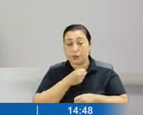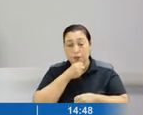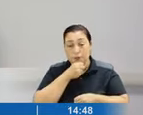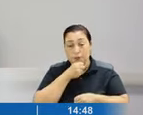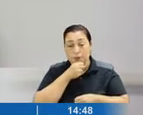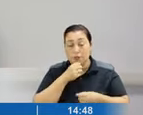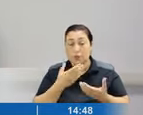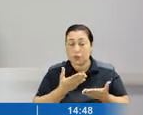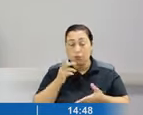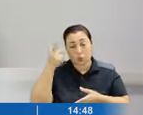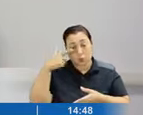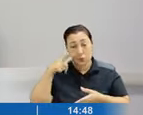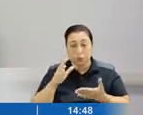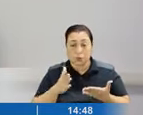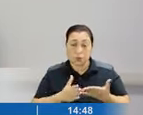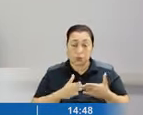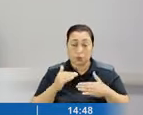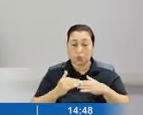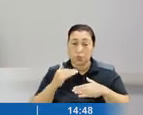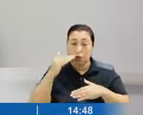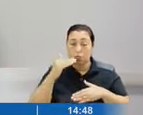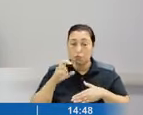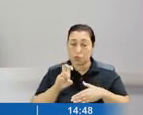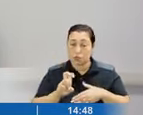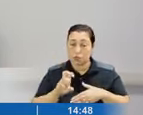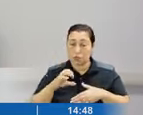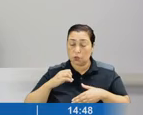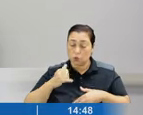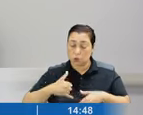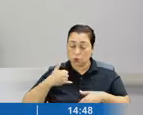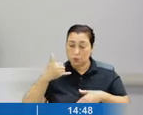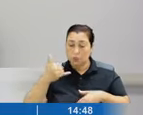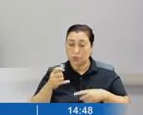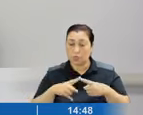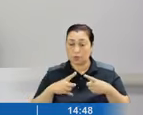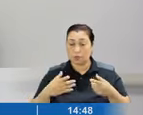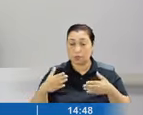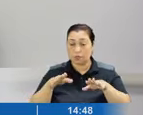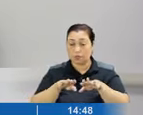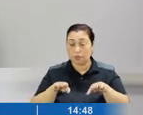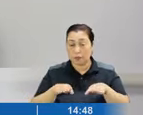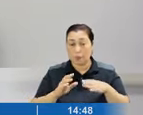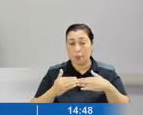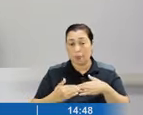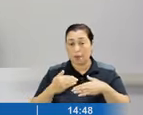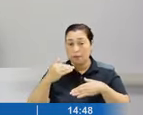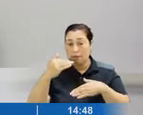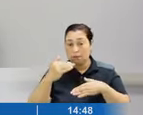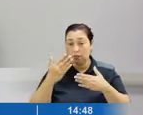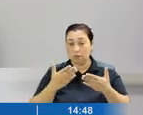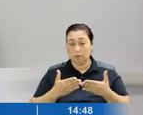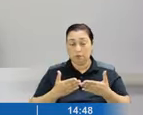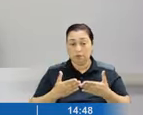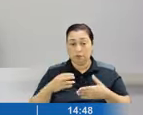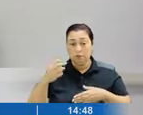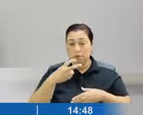então a gente considera aí acima de 50 anos, né? Mas aumentamos,